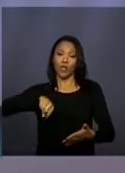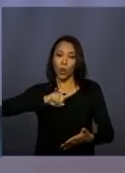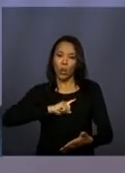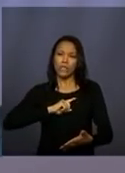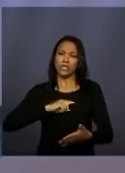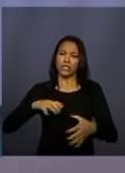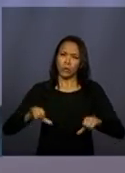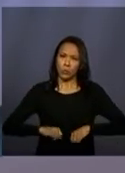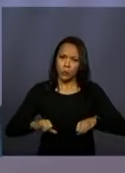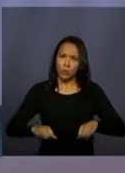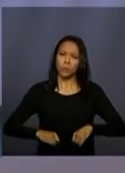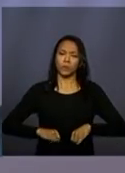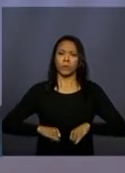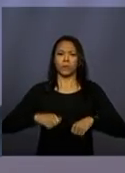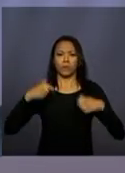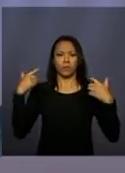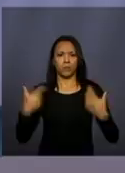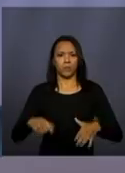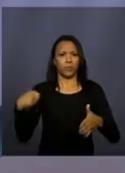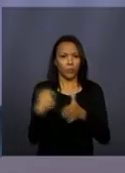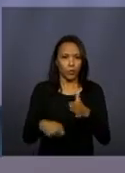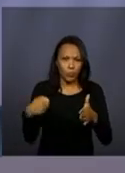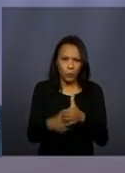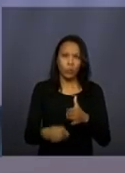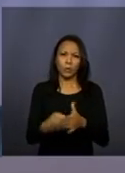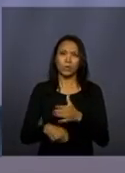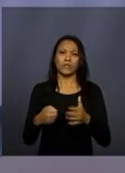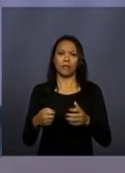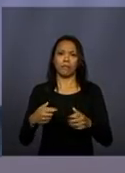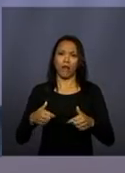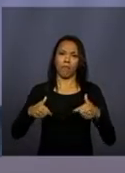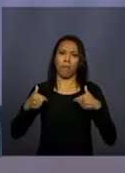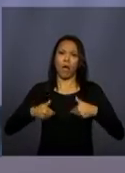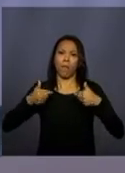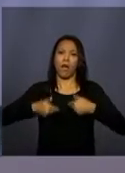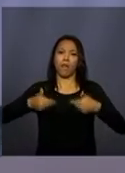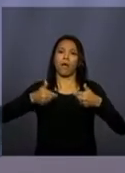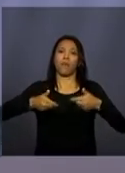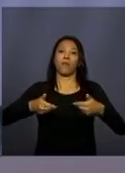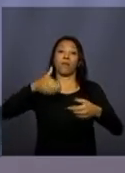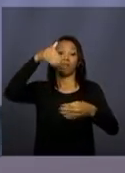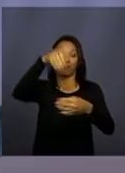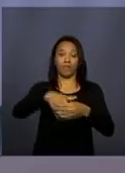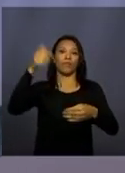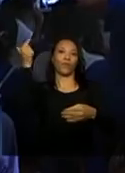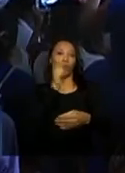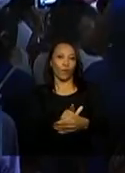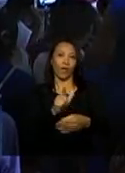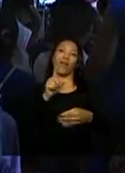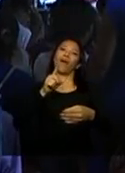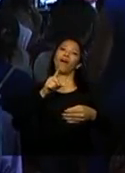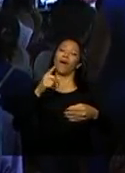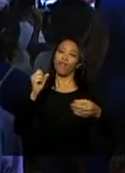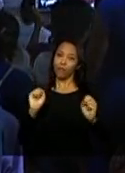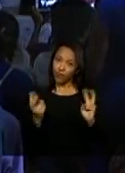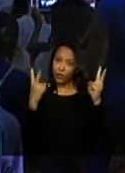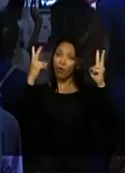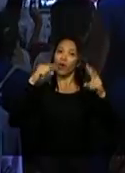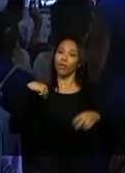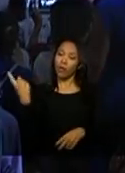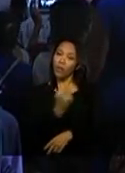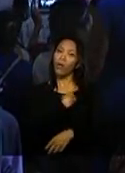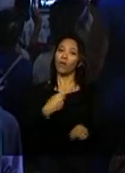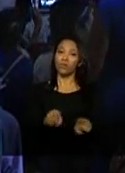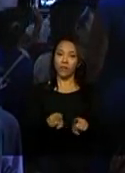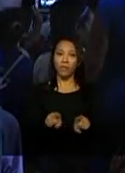juntos, sofremos juntos esse grande momento, né? E esse momento é um momento de vitória para nós também, né? Momento de vitória para nós, catadores